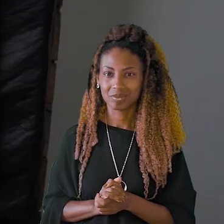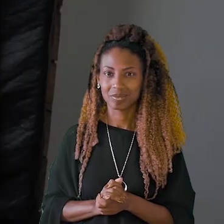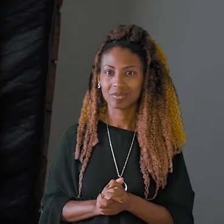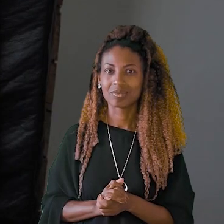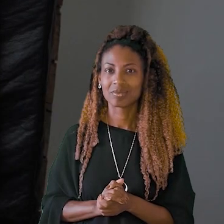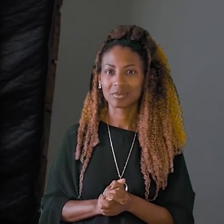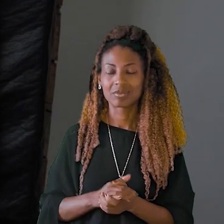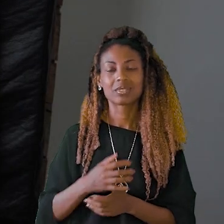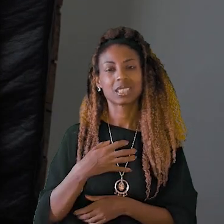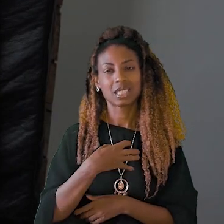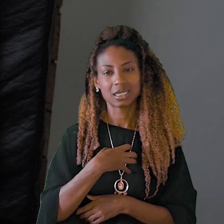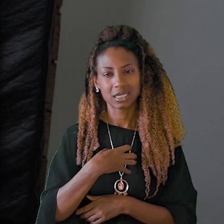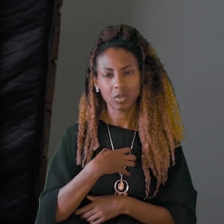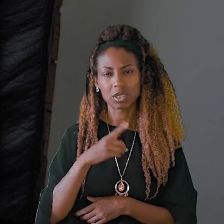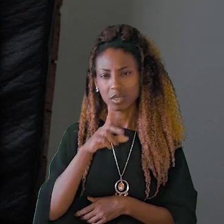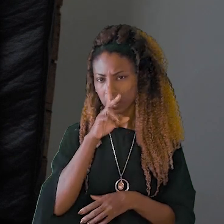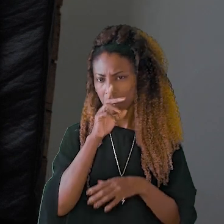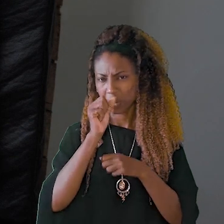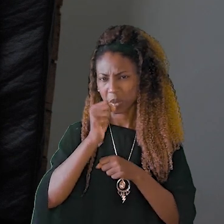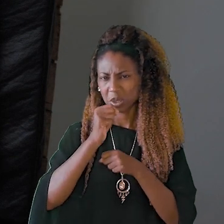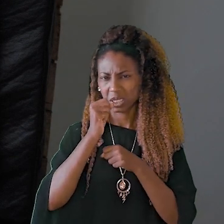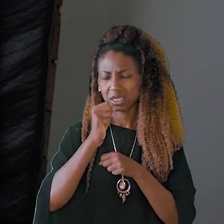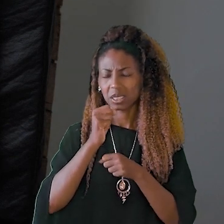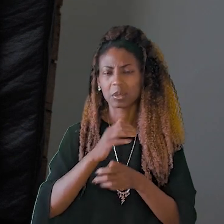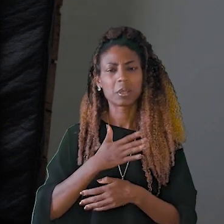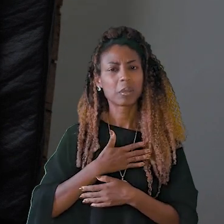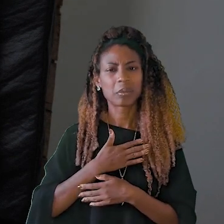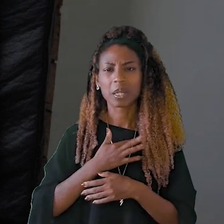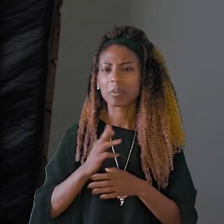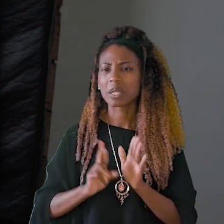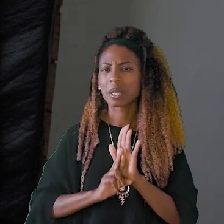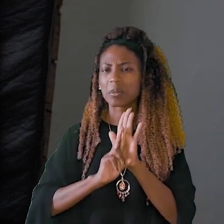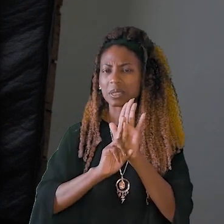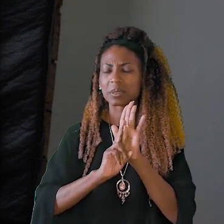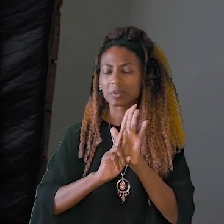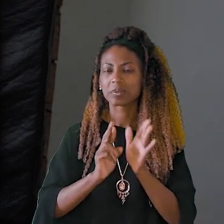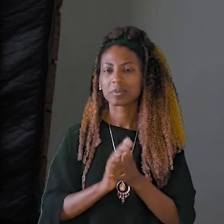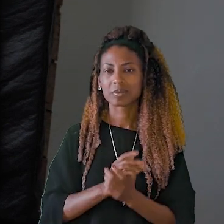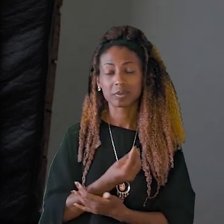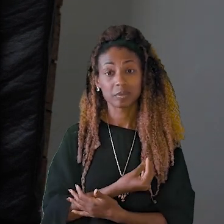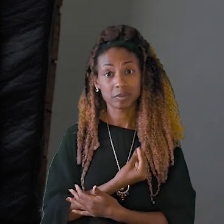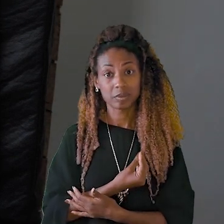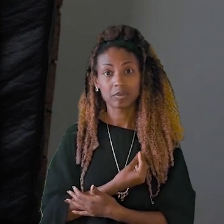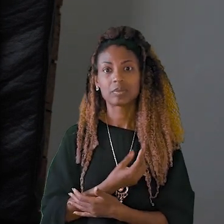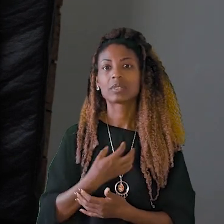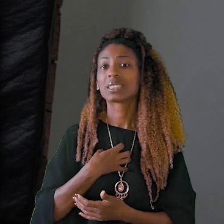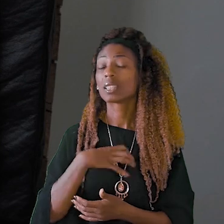A Salvador representa pra mim potencialidade. Salvador pra mim representa vida.